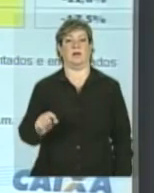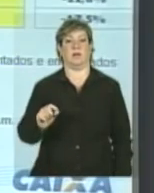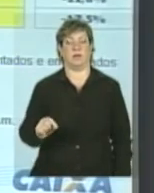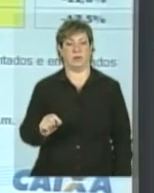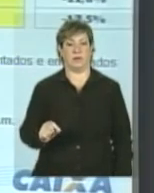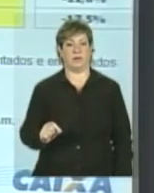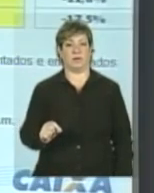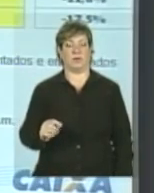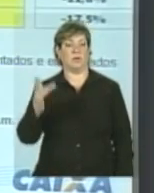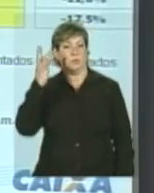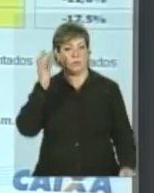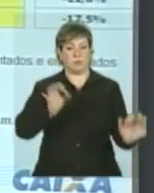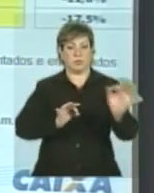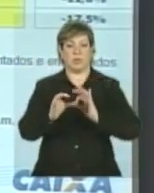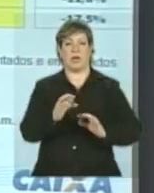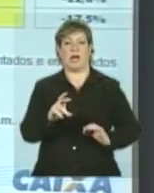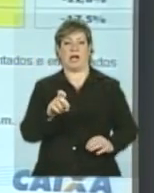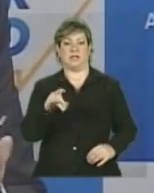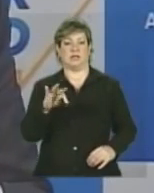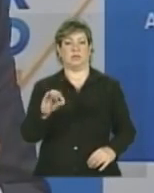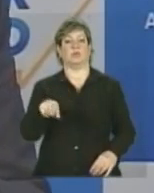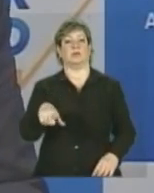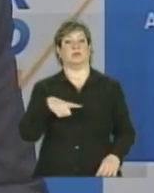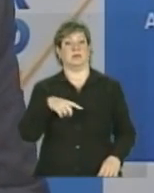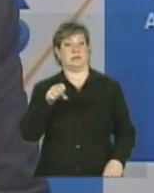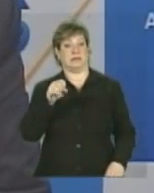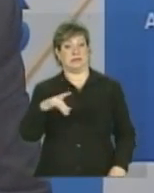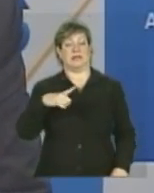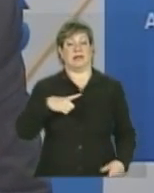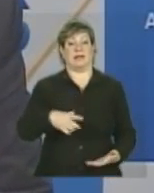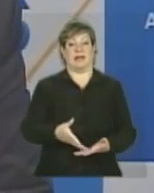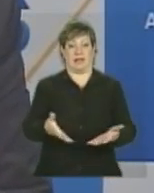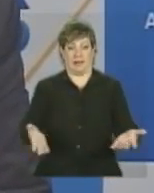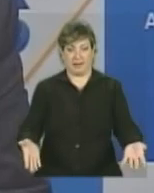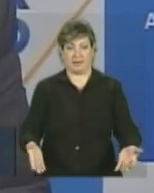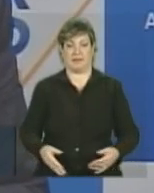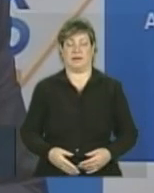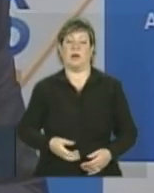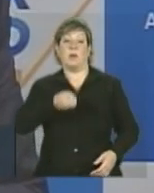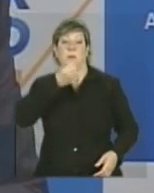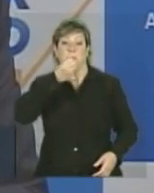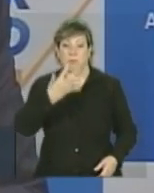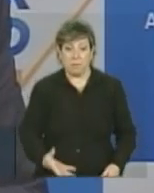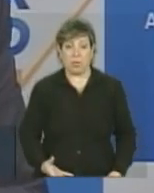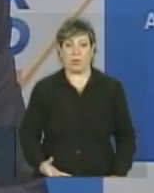uma modalidade de crédito que se tem uma boa